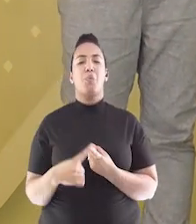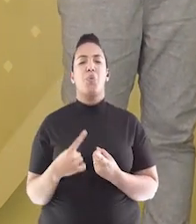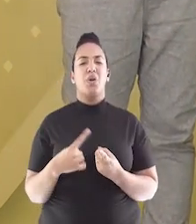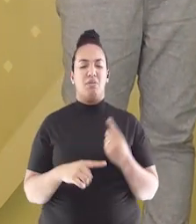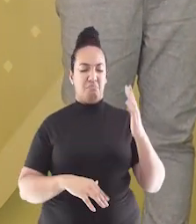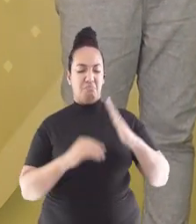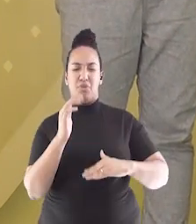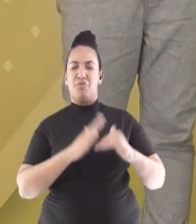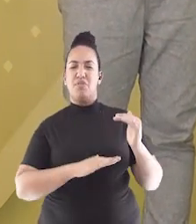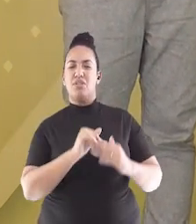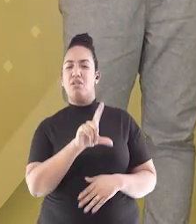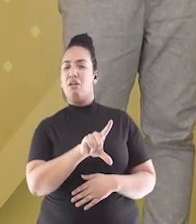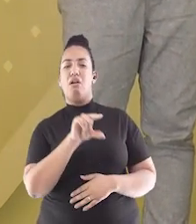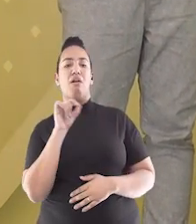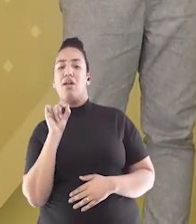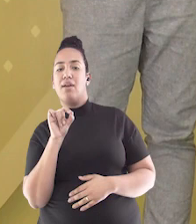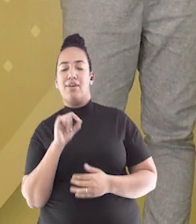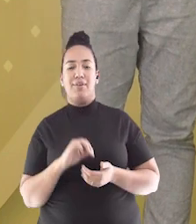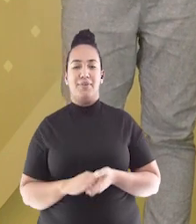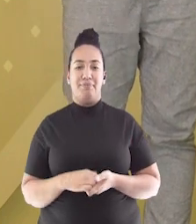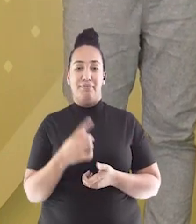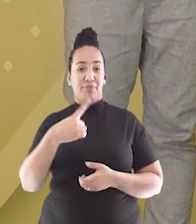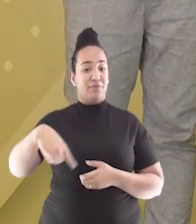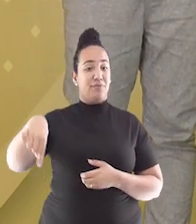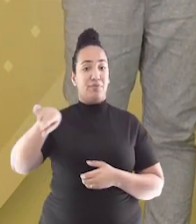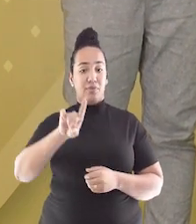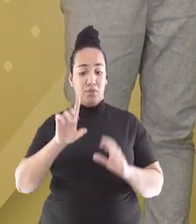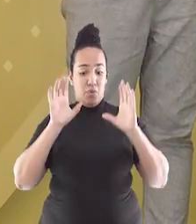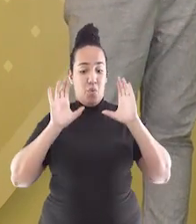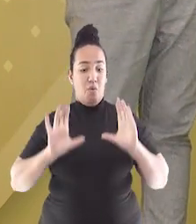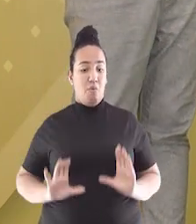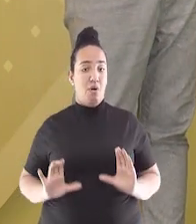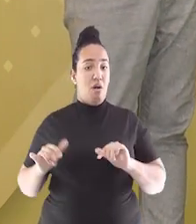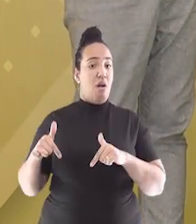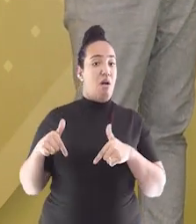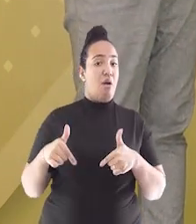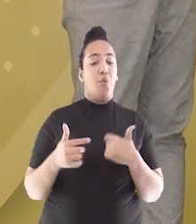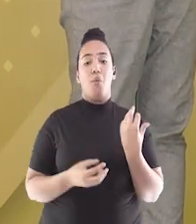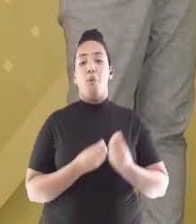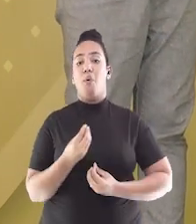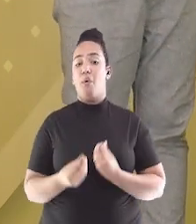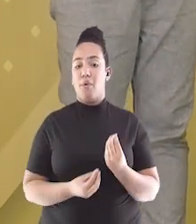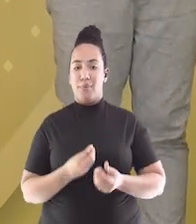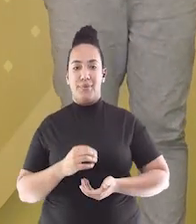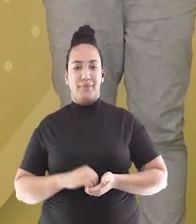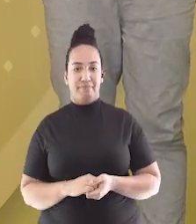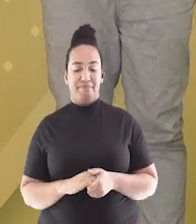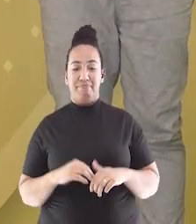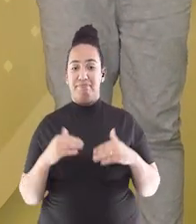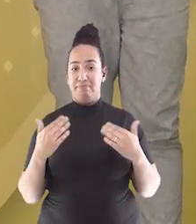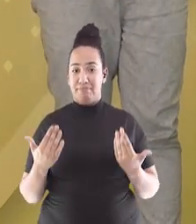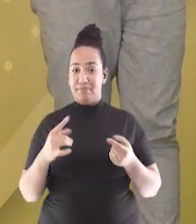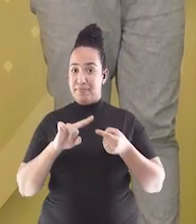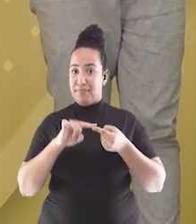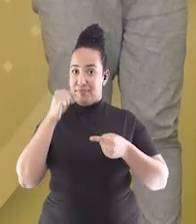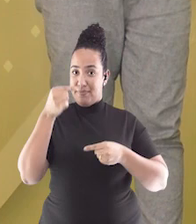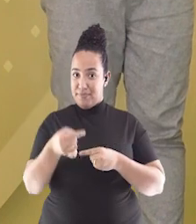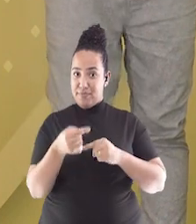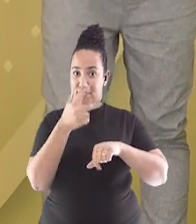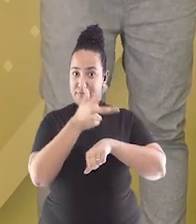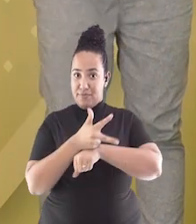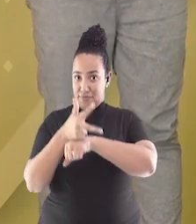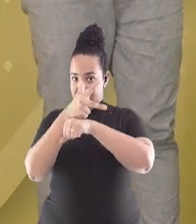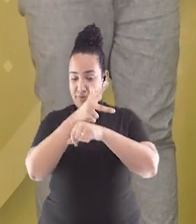escolher essa profissão, essa área? O que tem feito para isso? Como tem sido a rotina de estudos de vocês? Depois é